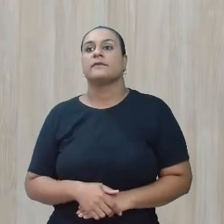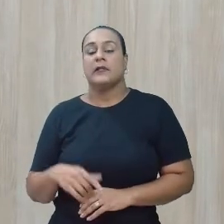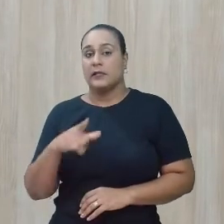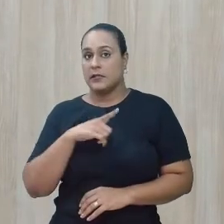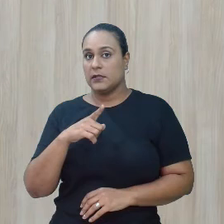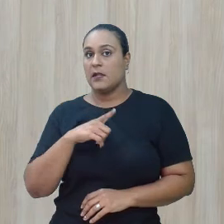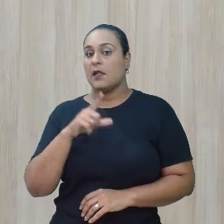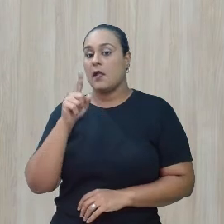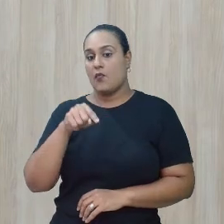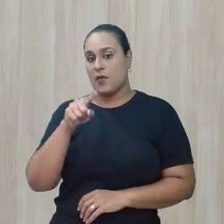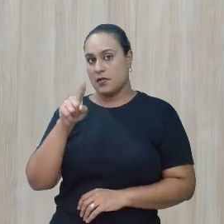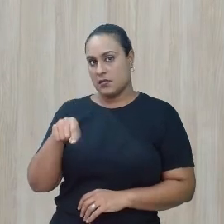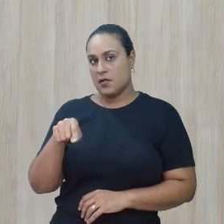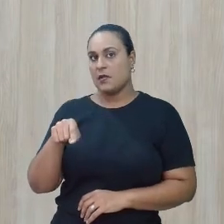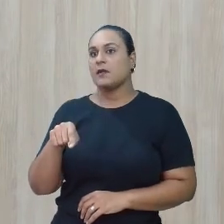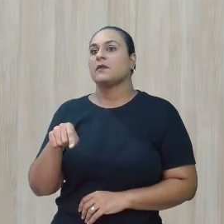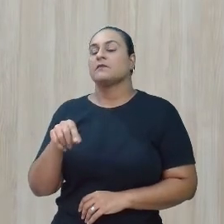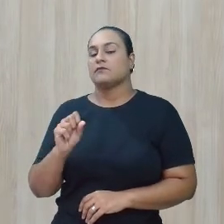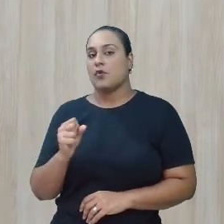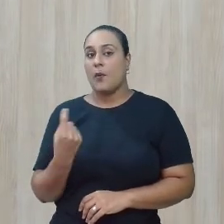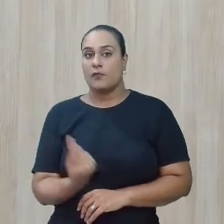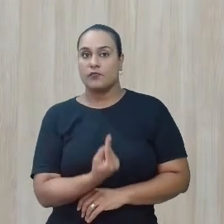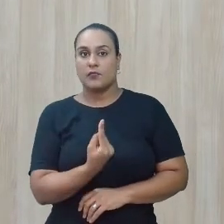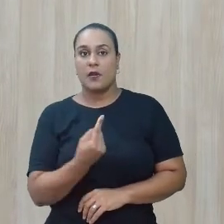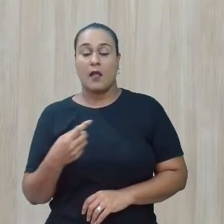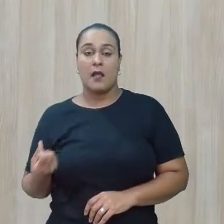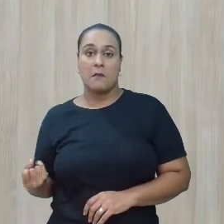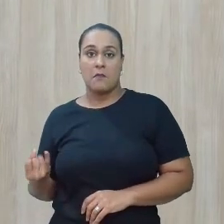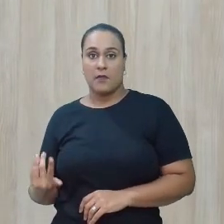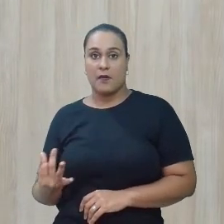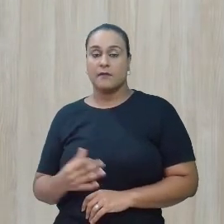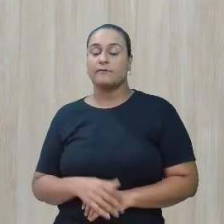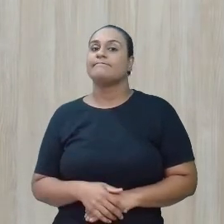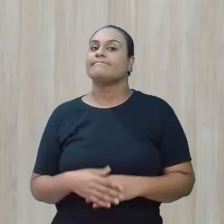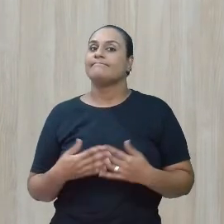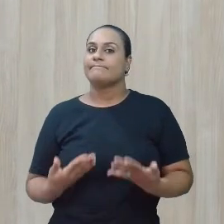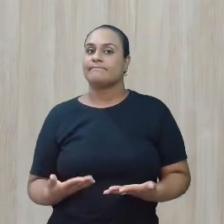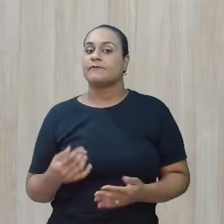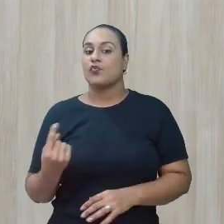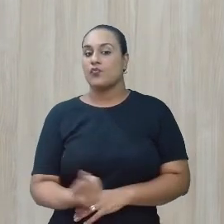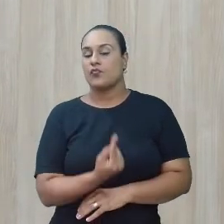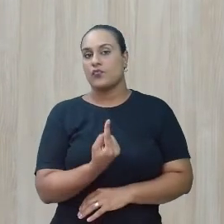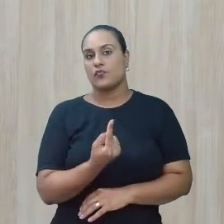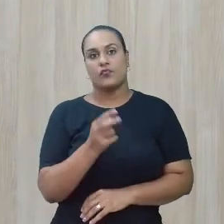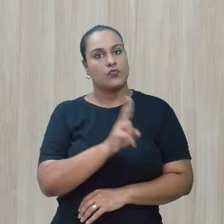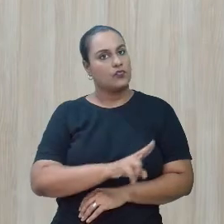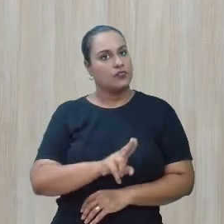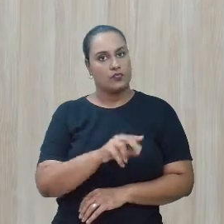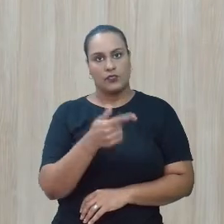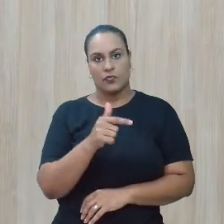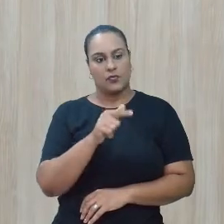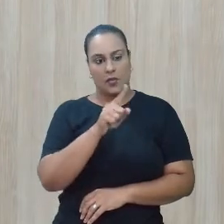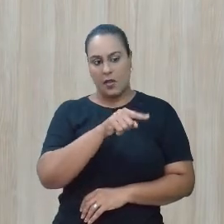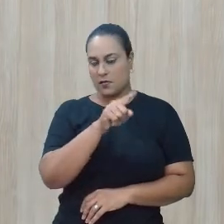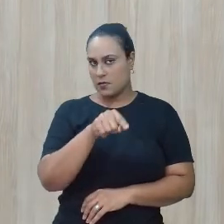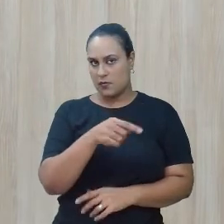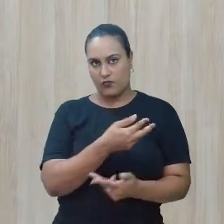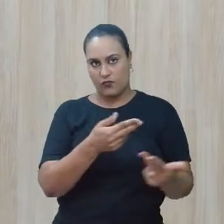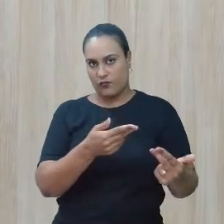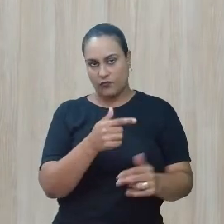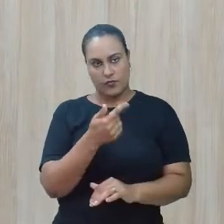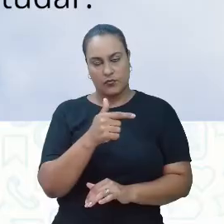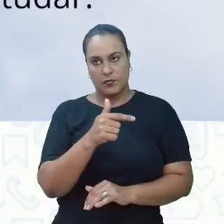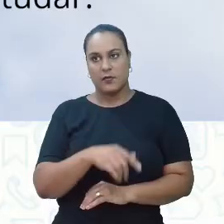ter a marcação aí de singular e plural. Então, quando eu uso no singular, não tem o acento, ele tem